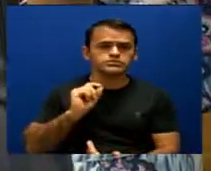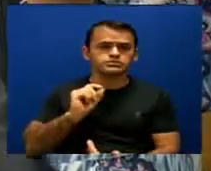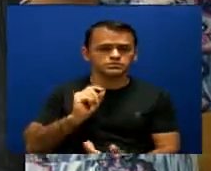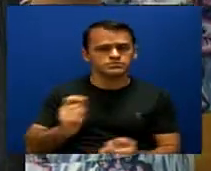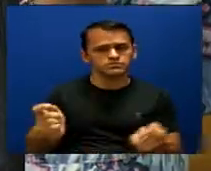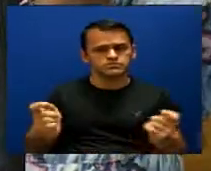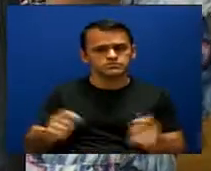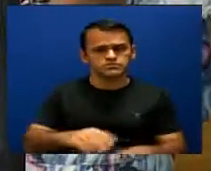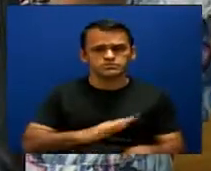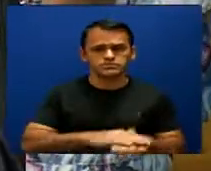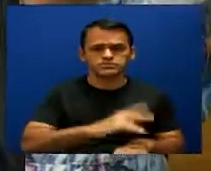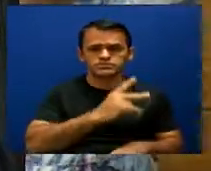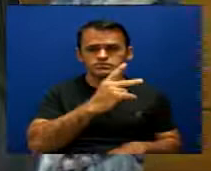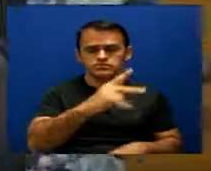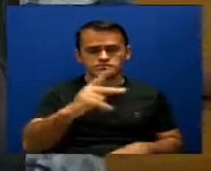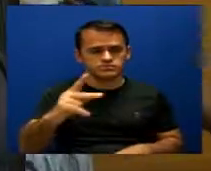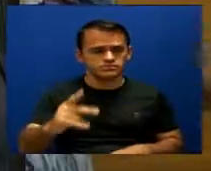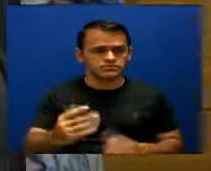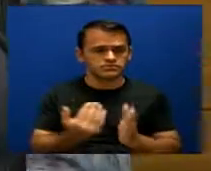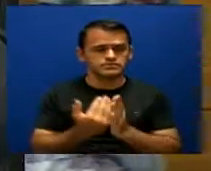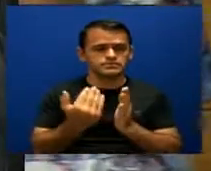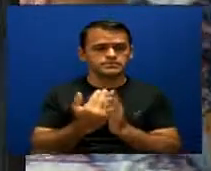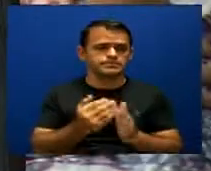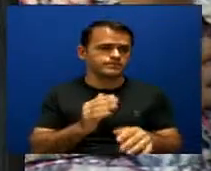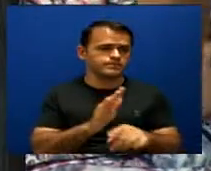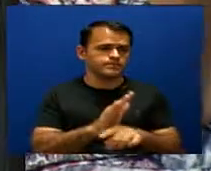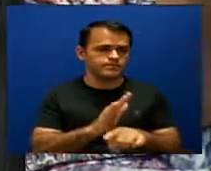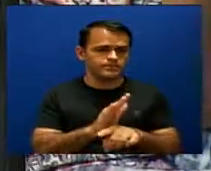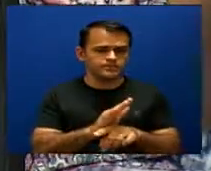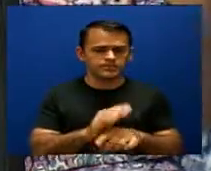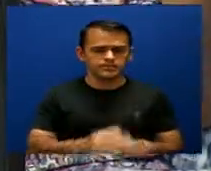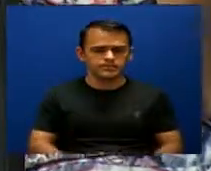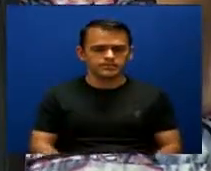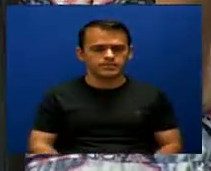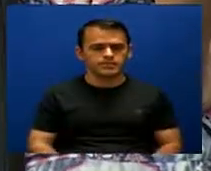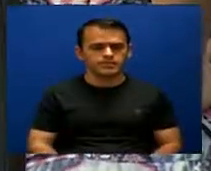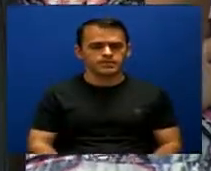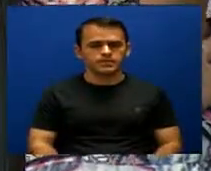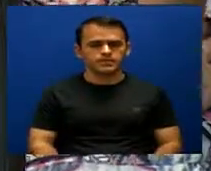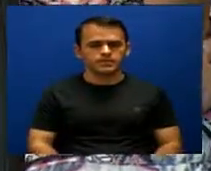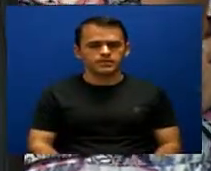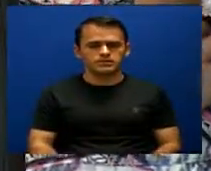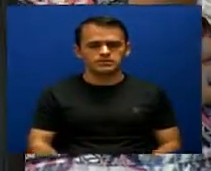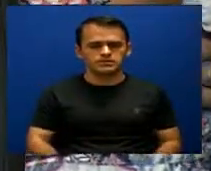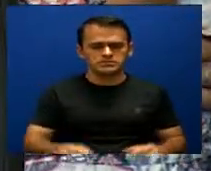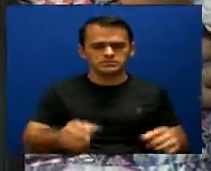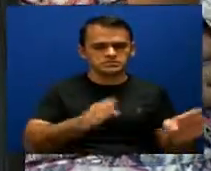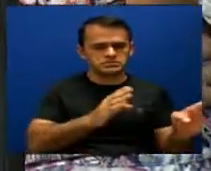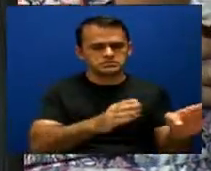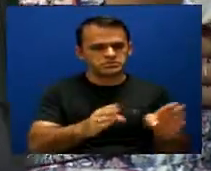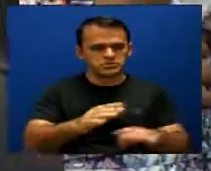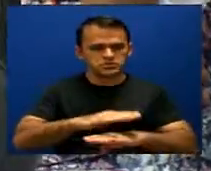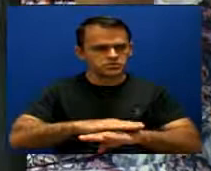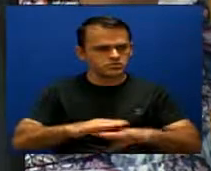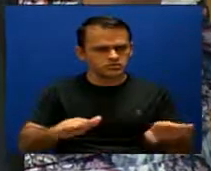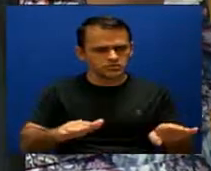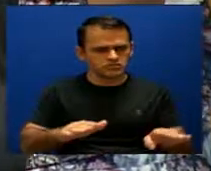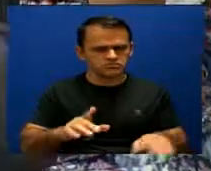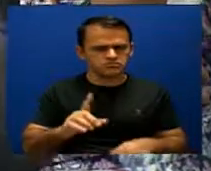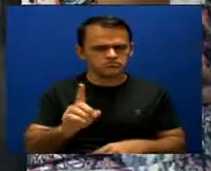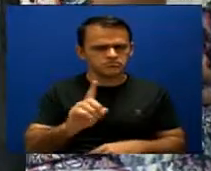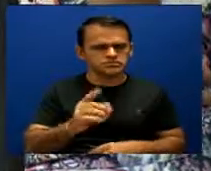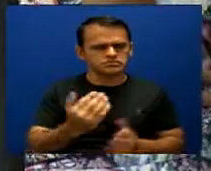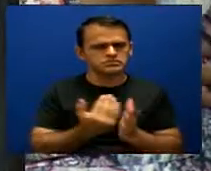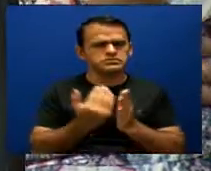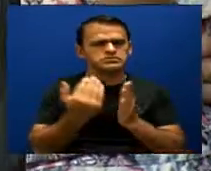poderiam se envolver para até, não só na questão de colaborar para o bom andamento da Irmandade Santa Casa, mas também